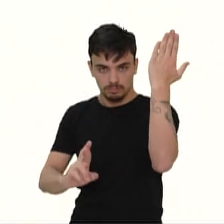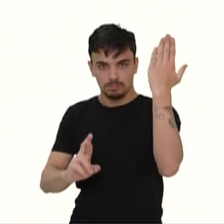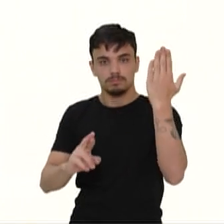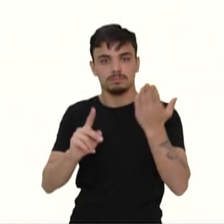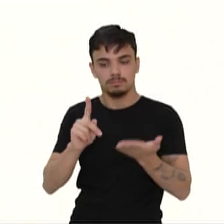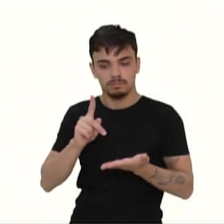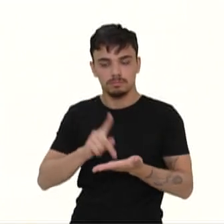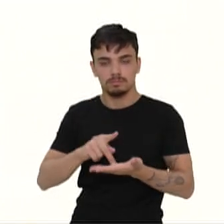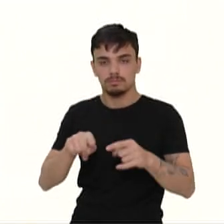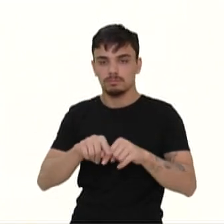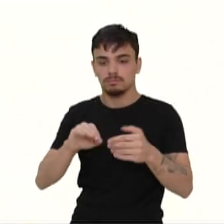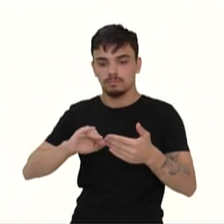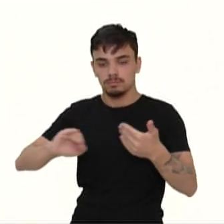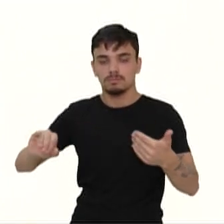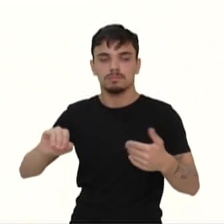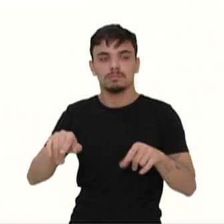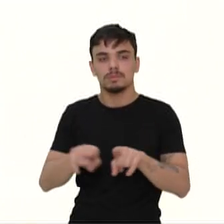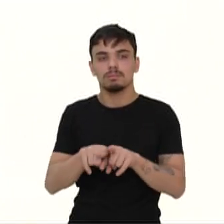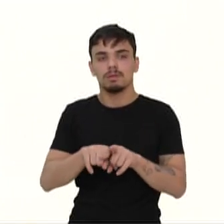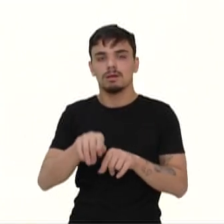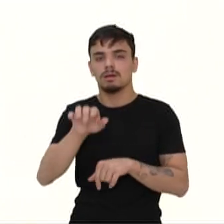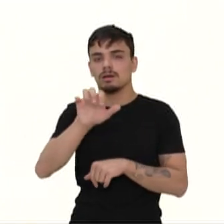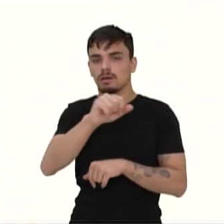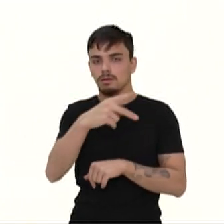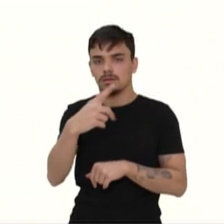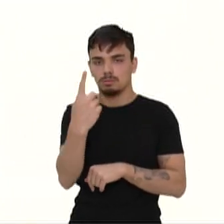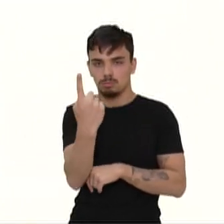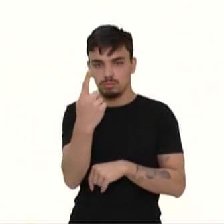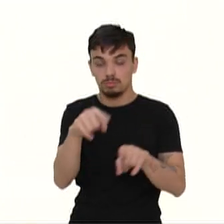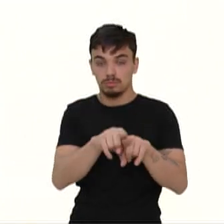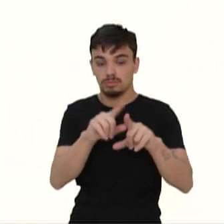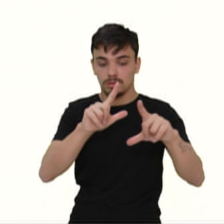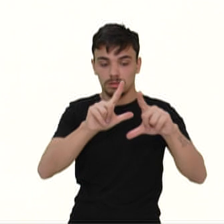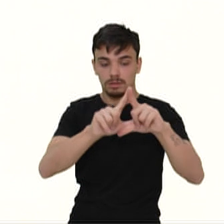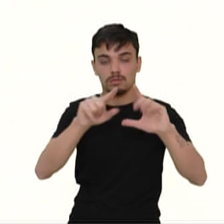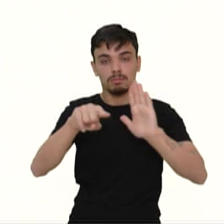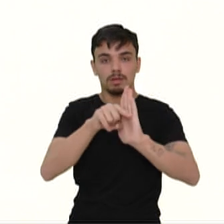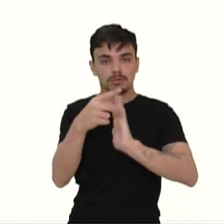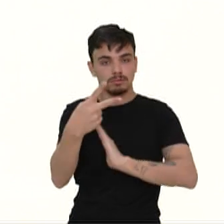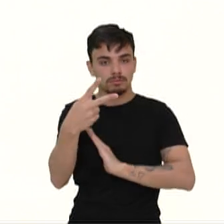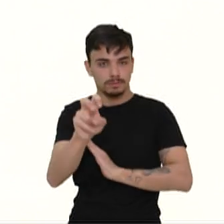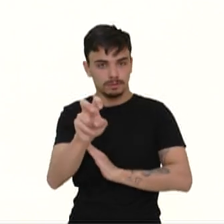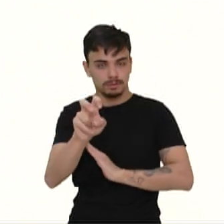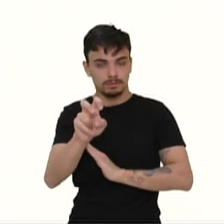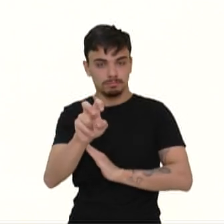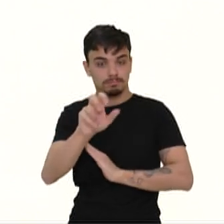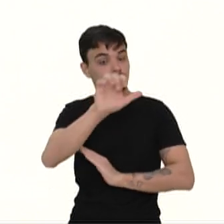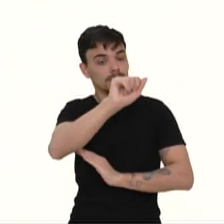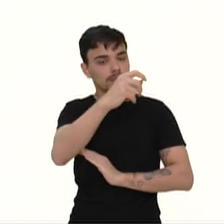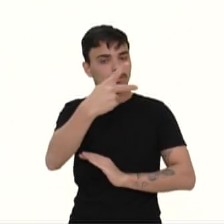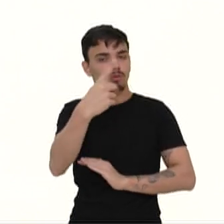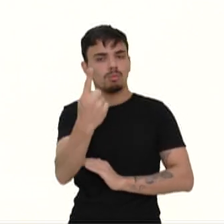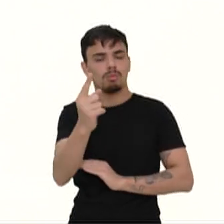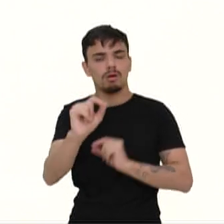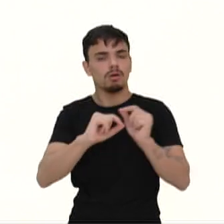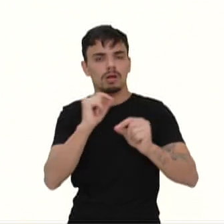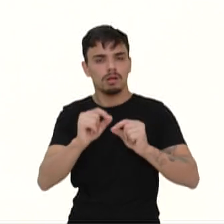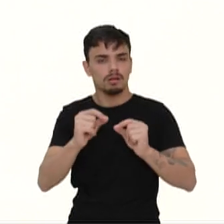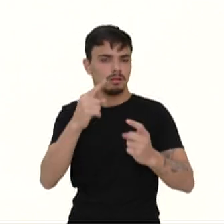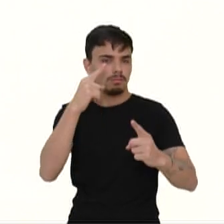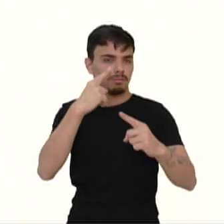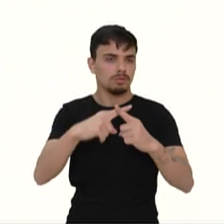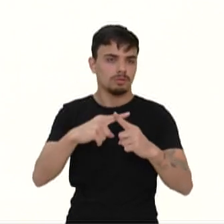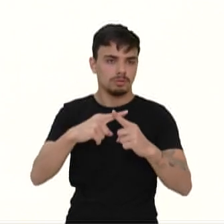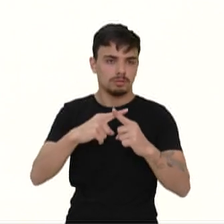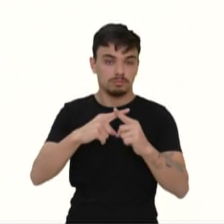distintas. Item C, o A vale 1 e o delta menos 25. Bom, se o A vale 1, 1 é positivo. Positivo,